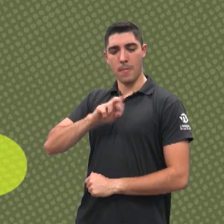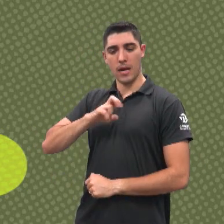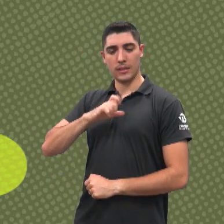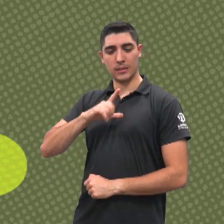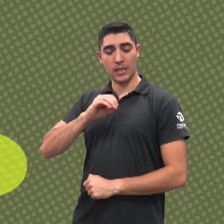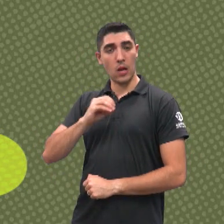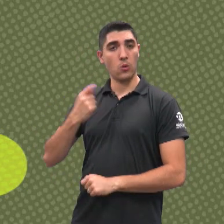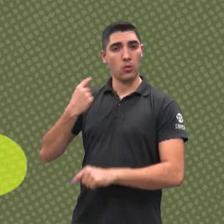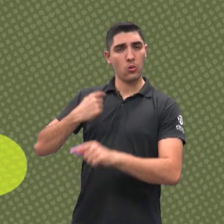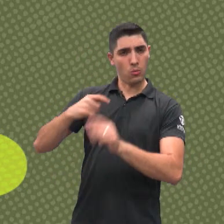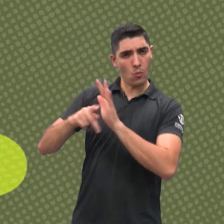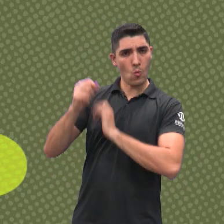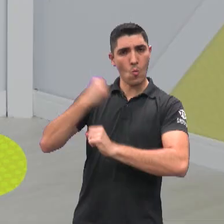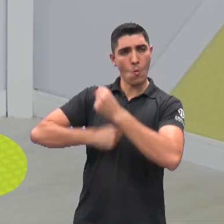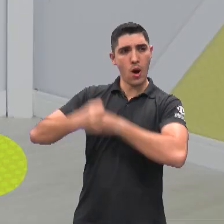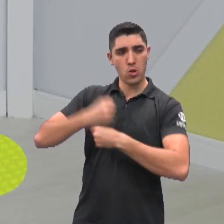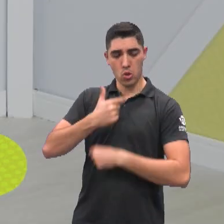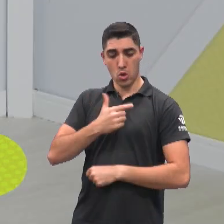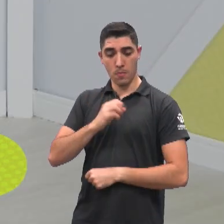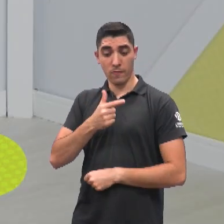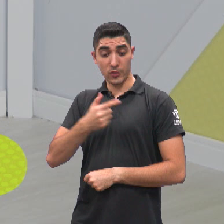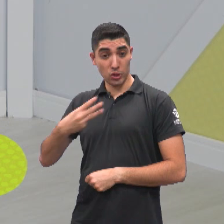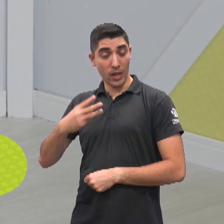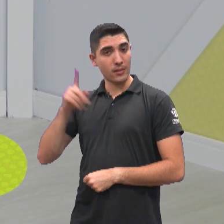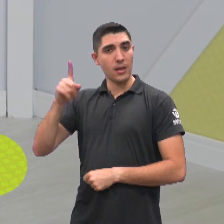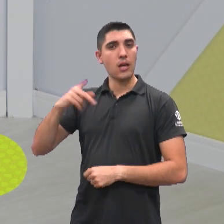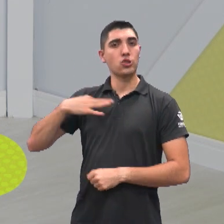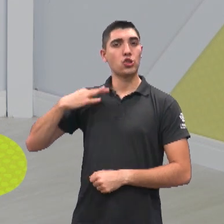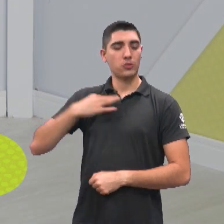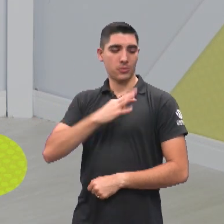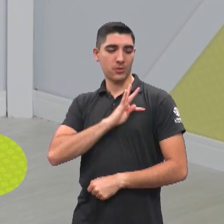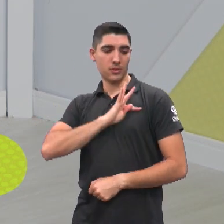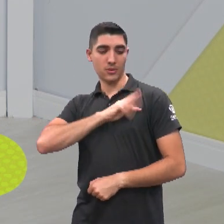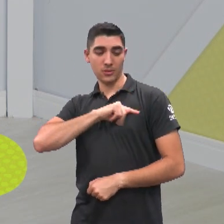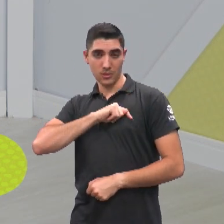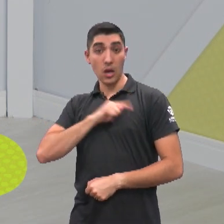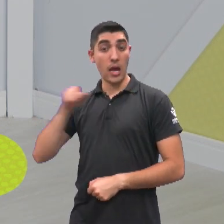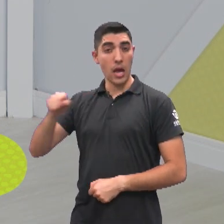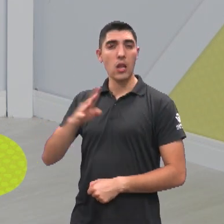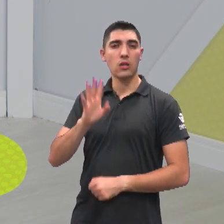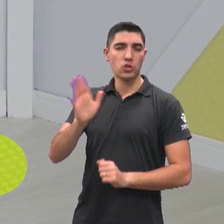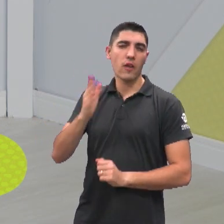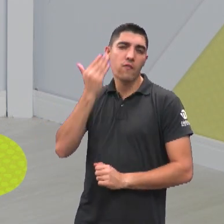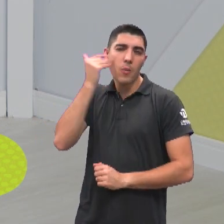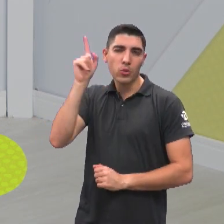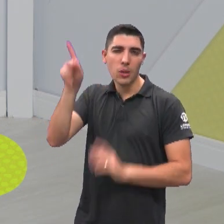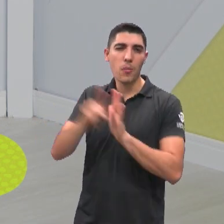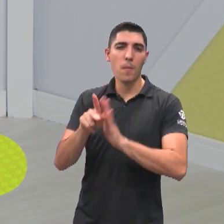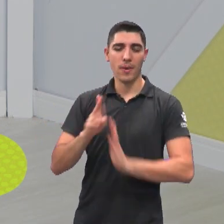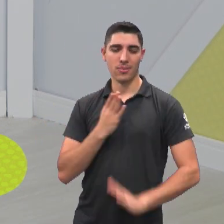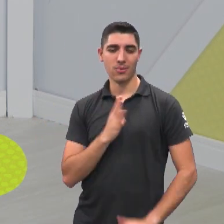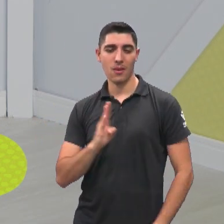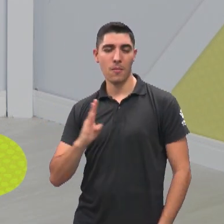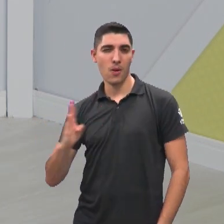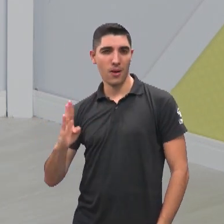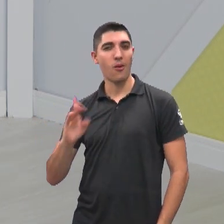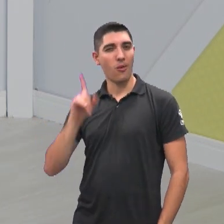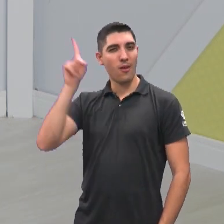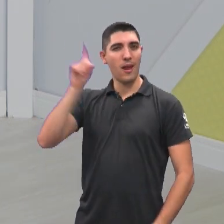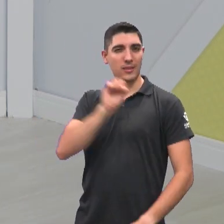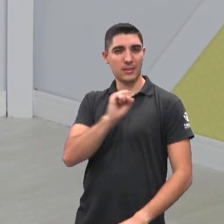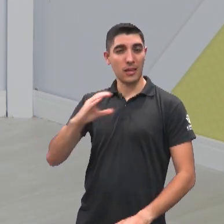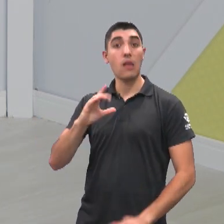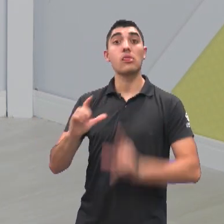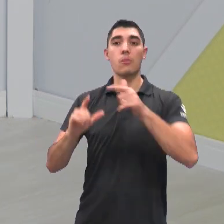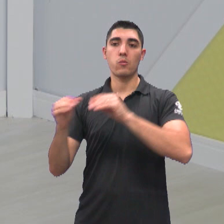no Taquaritinga. Ele foi formado nas categorias de base do Atlético Tubarão de Santa Catarina, mas logo seguiu aí para o Atlético Mineiro, onde foi campeão